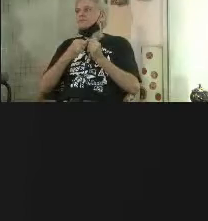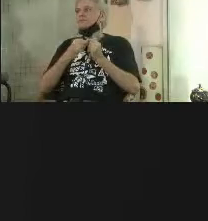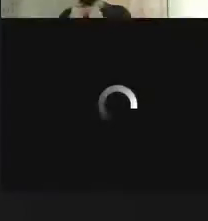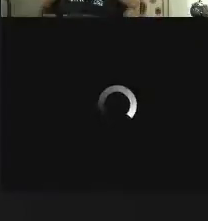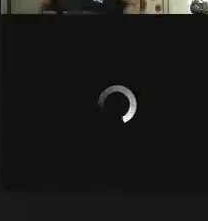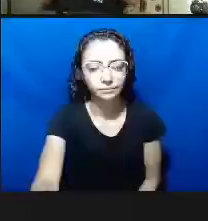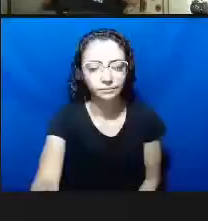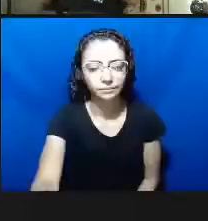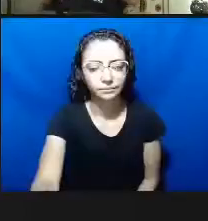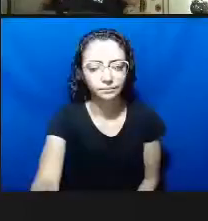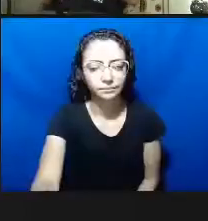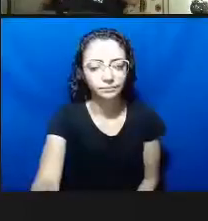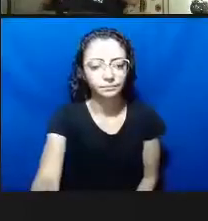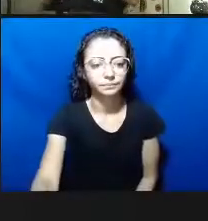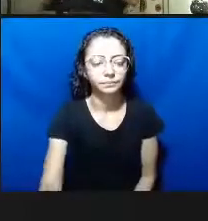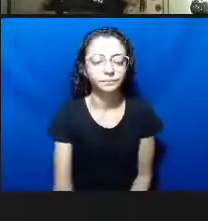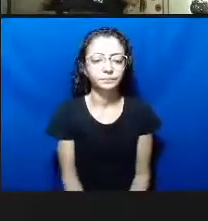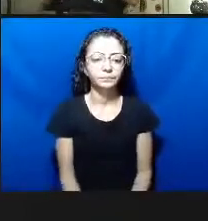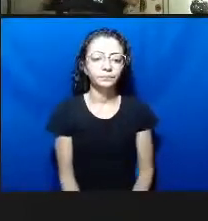Esse já.